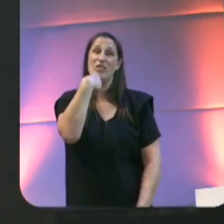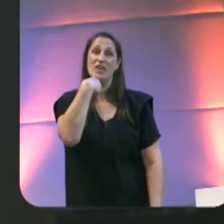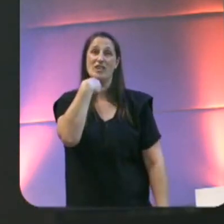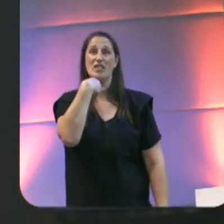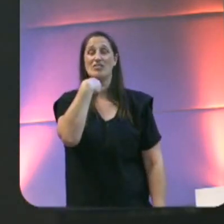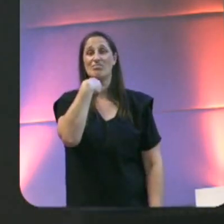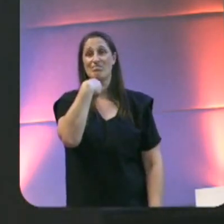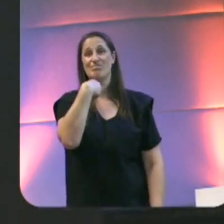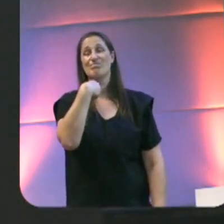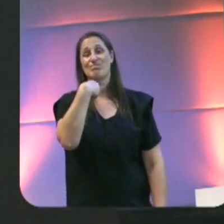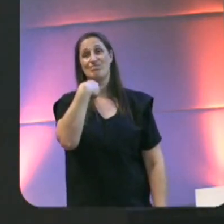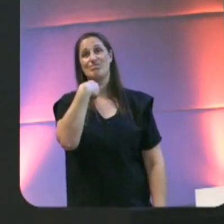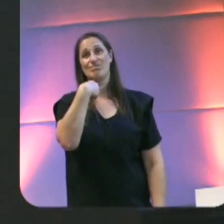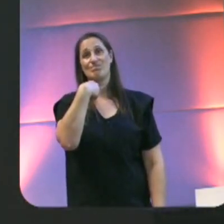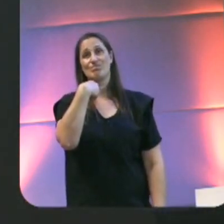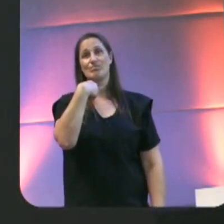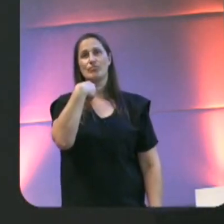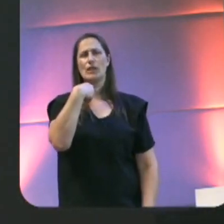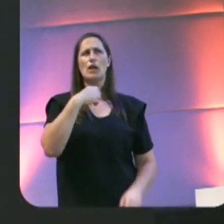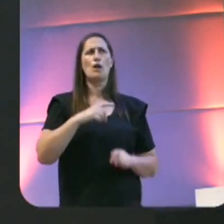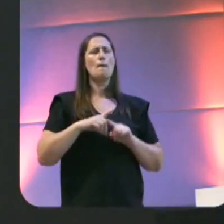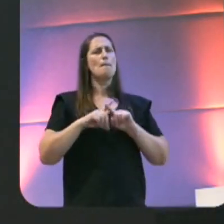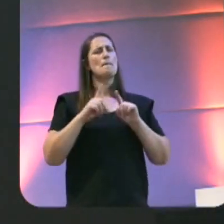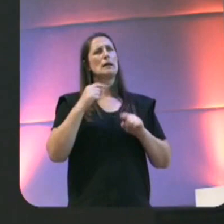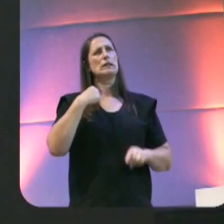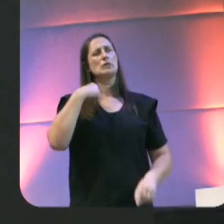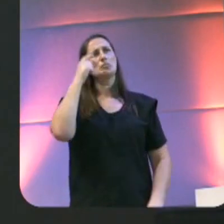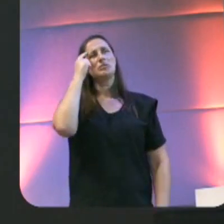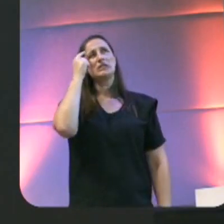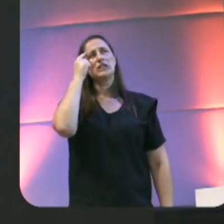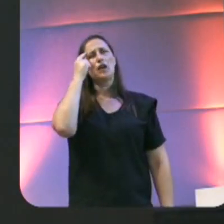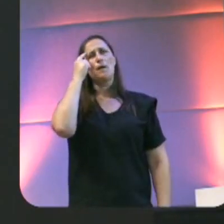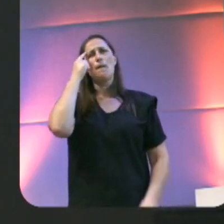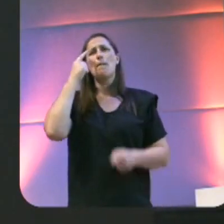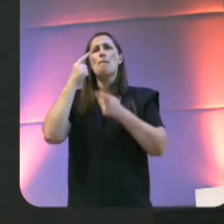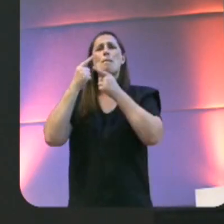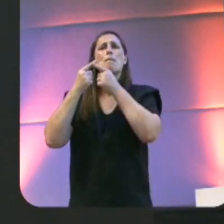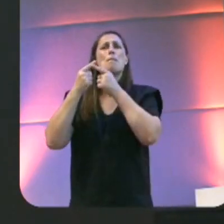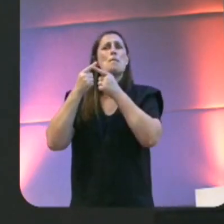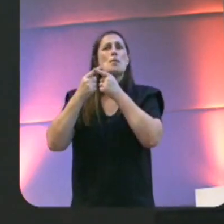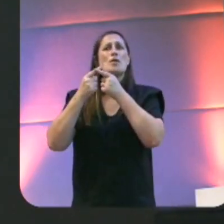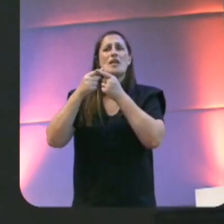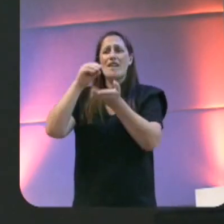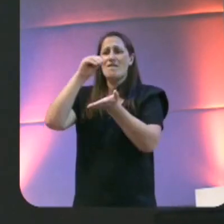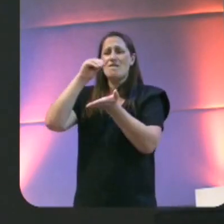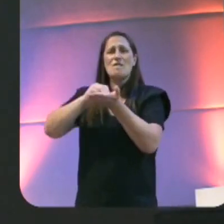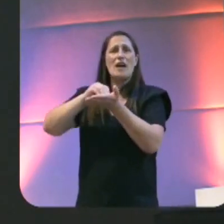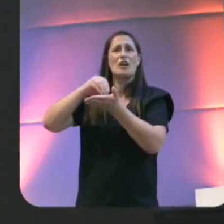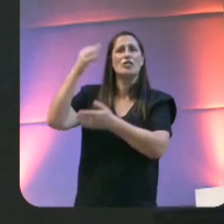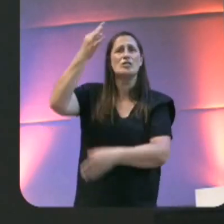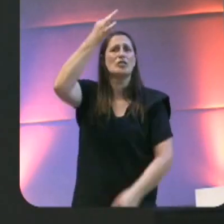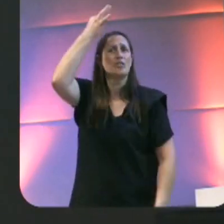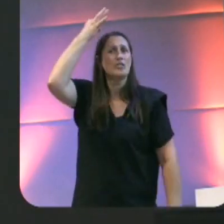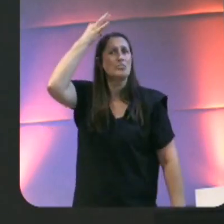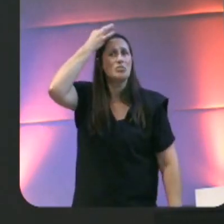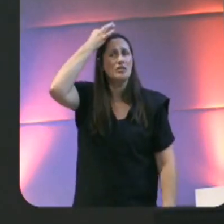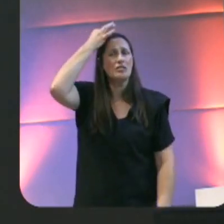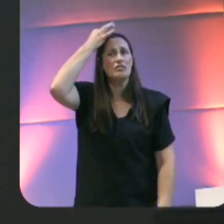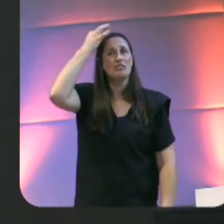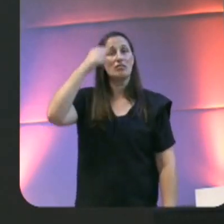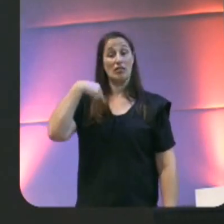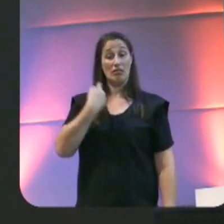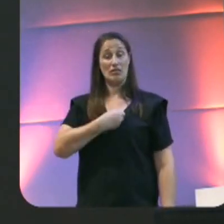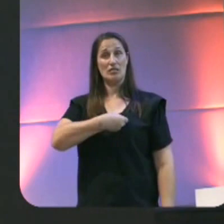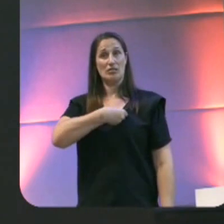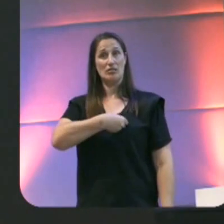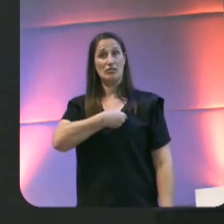mas por que nos falta o óleo do Espírito tantas vezes na nossa vida? Se o